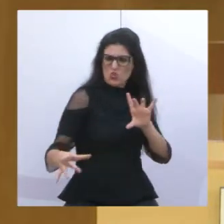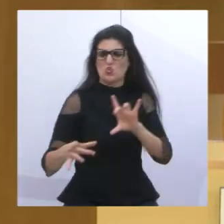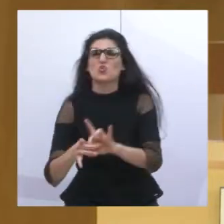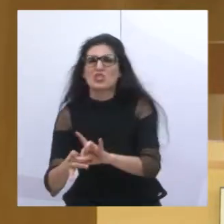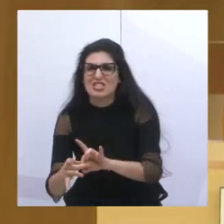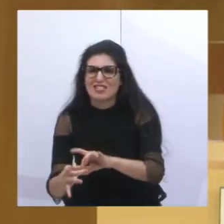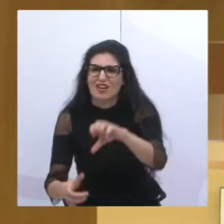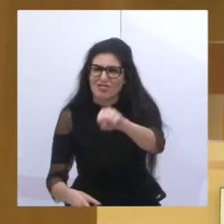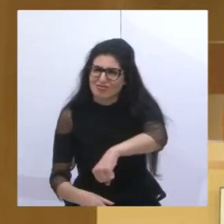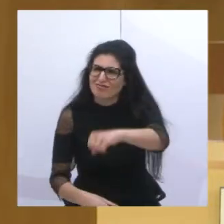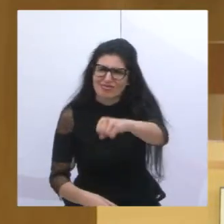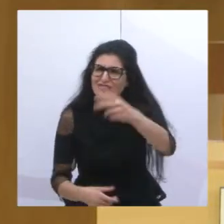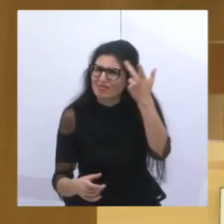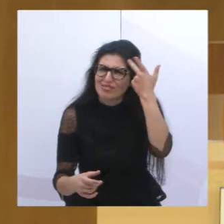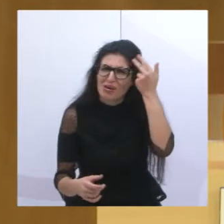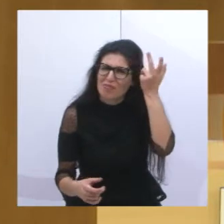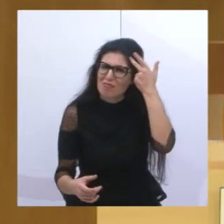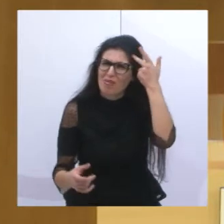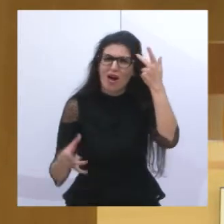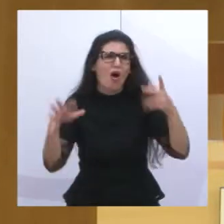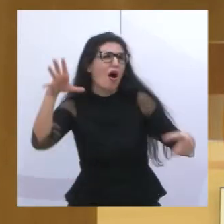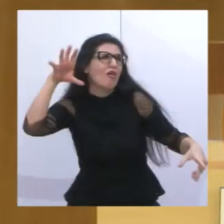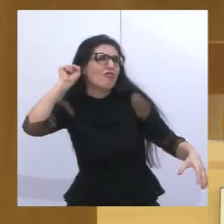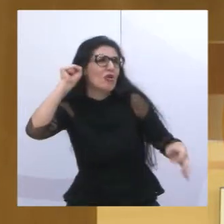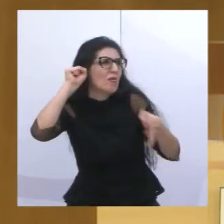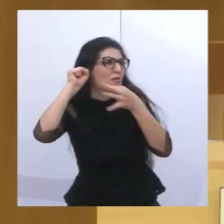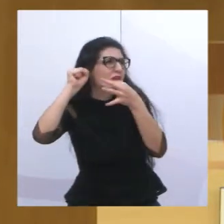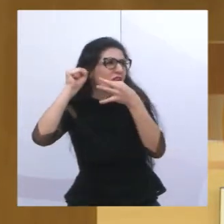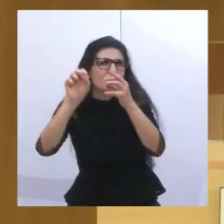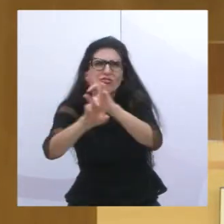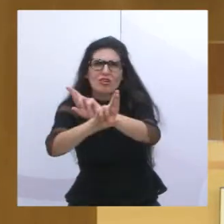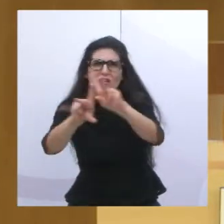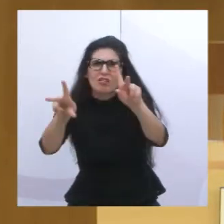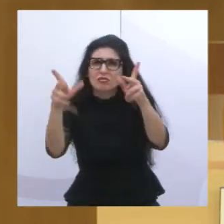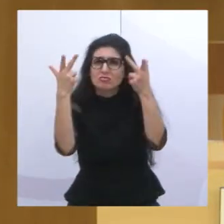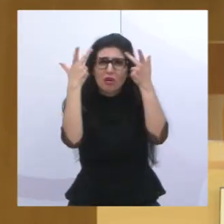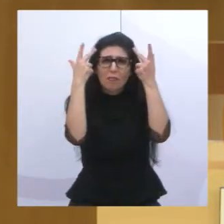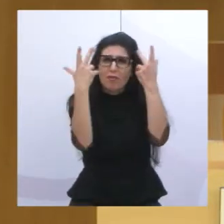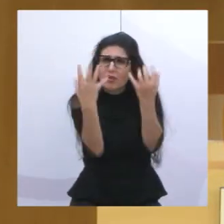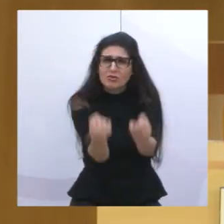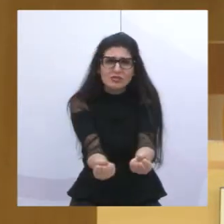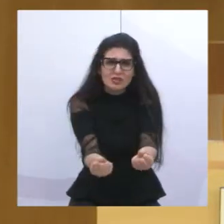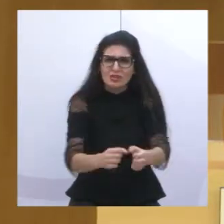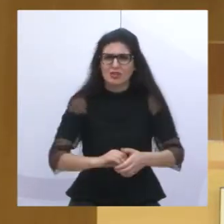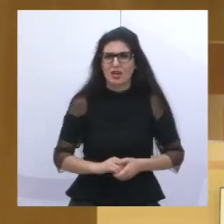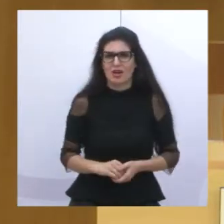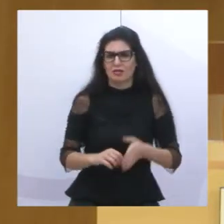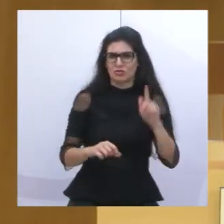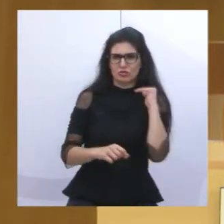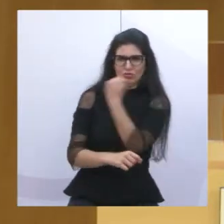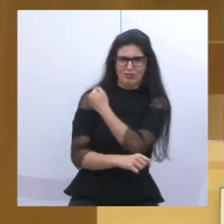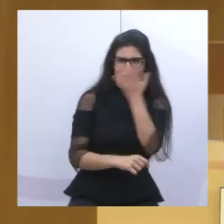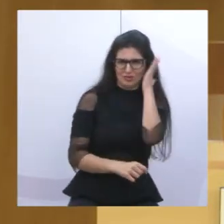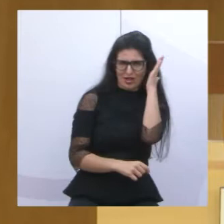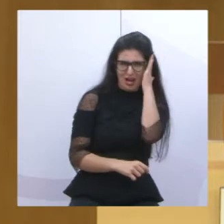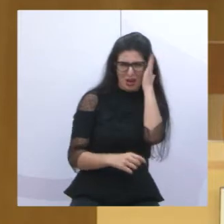pior, melhor, né? Porque não faz muito tempo que a gente tem certeza disso, que as filas na rede